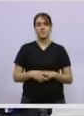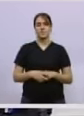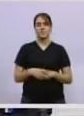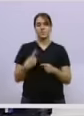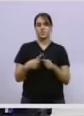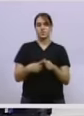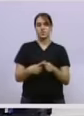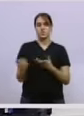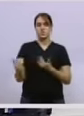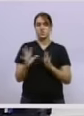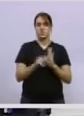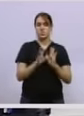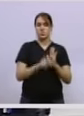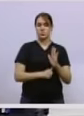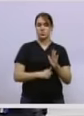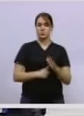por um rapaz que também não aprendeu?